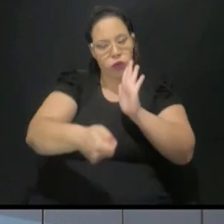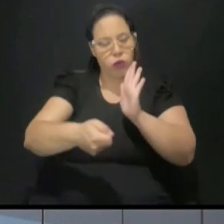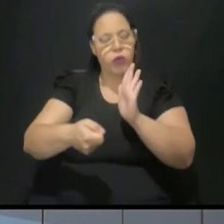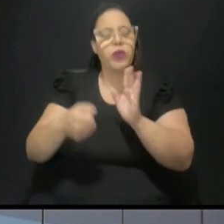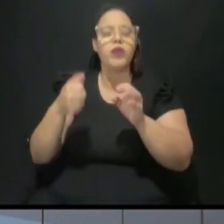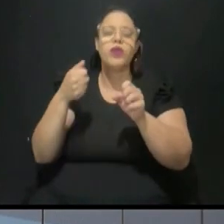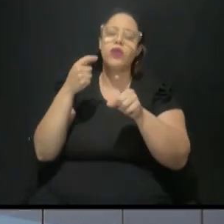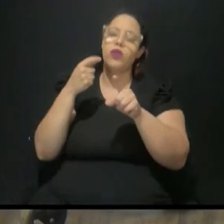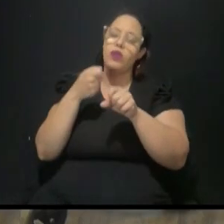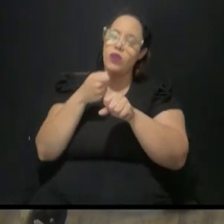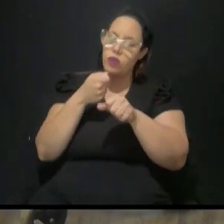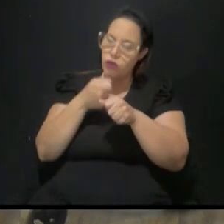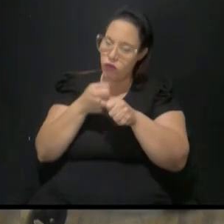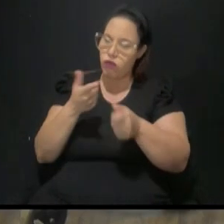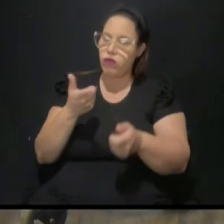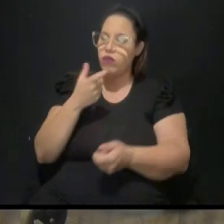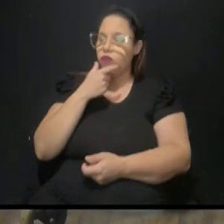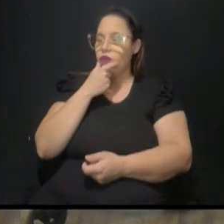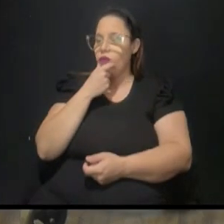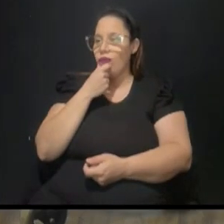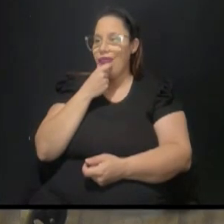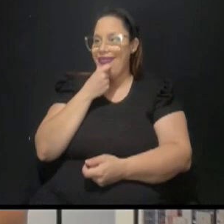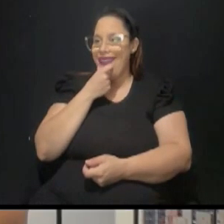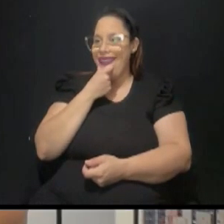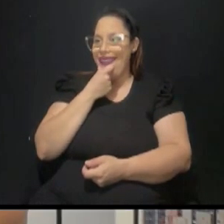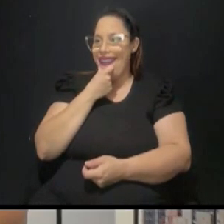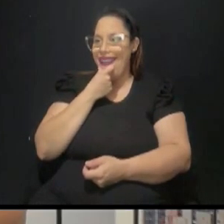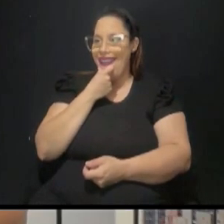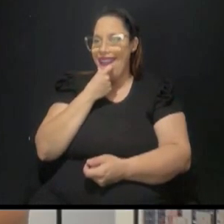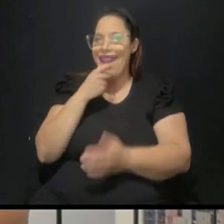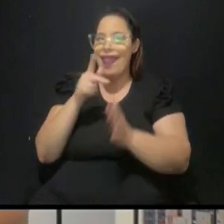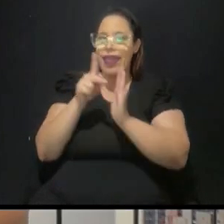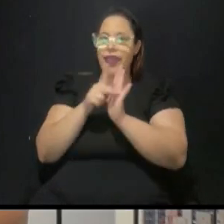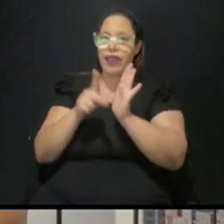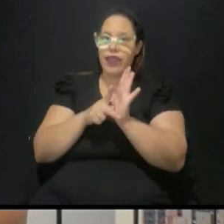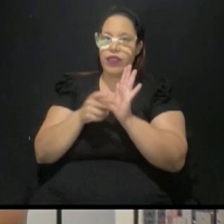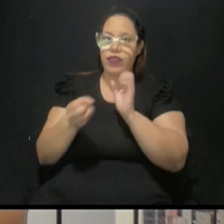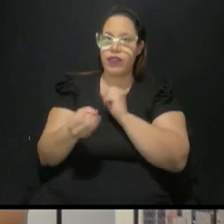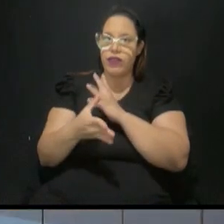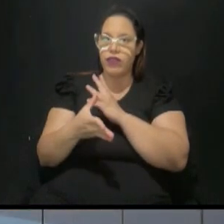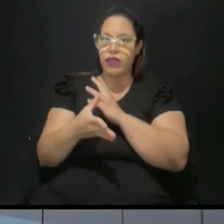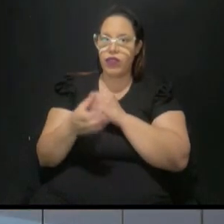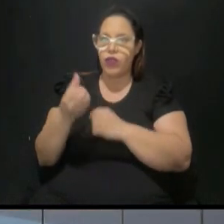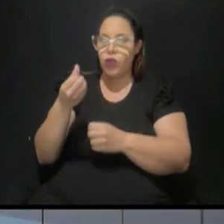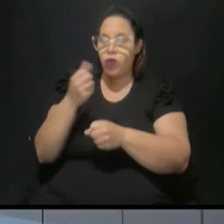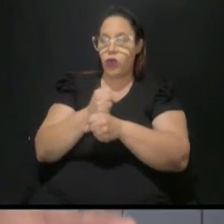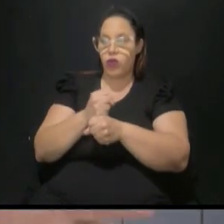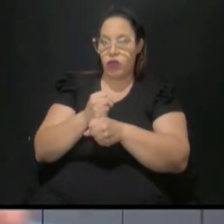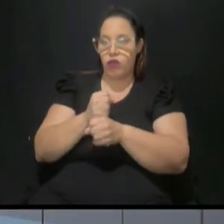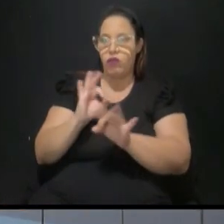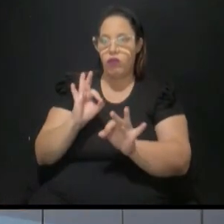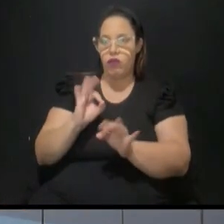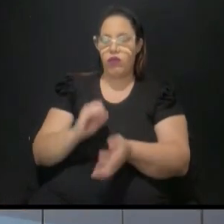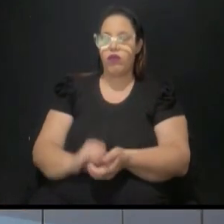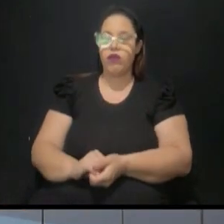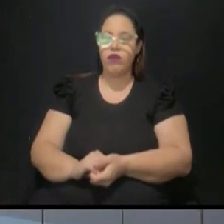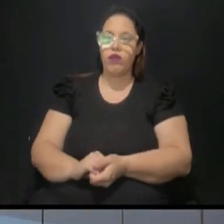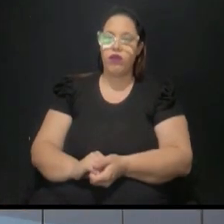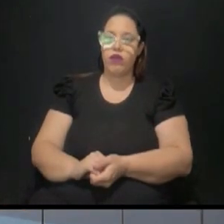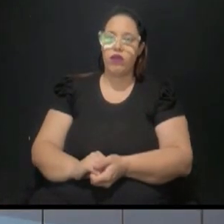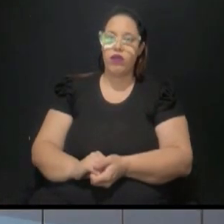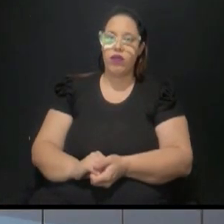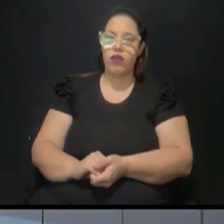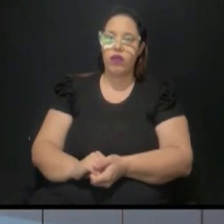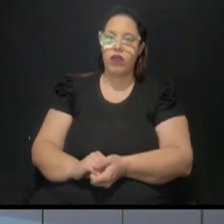contemplado. Inicialmente, esse projeto ele tem o quê? Ele tem 1 ano? Ele tem 1 ano, né? É um projeto piloto ainda, ele está em